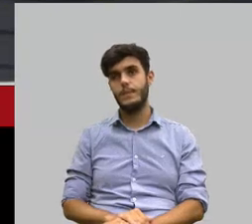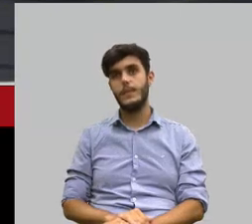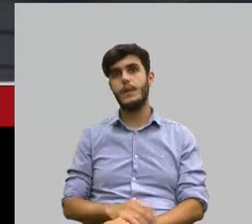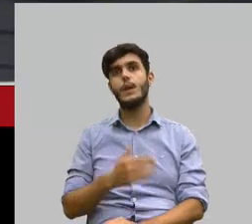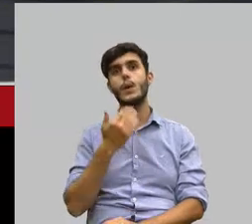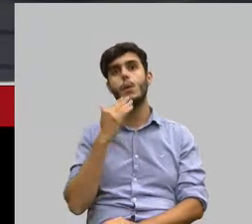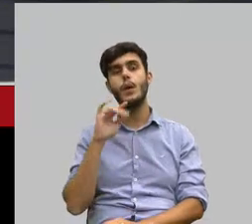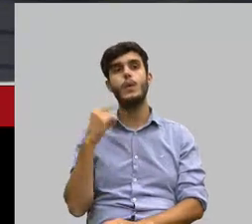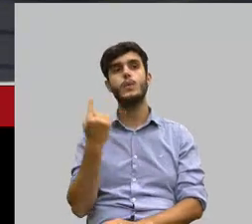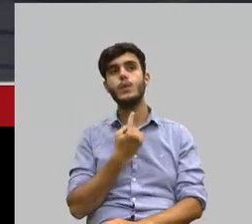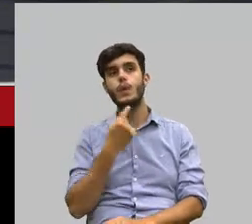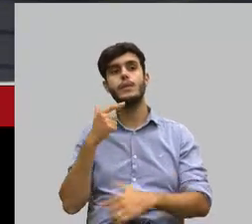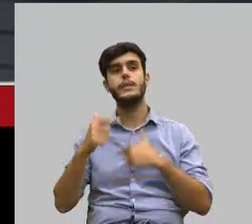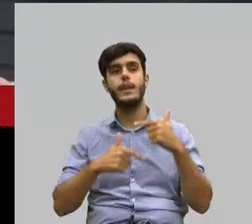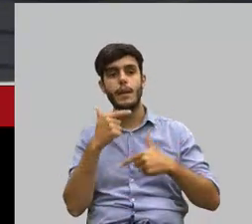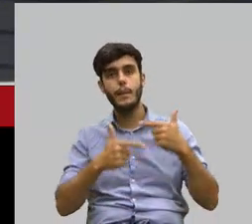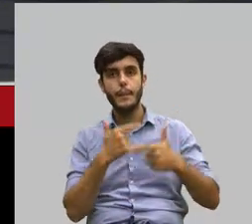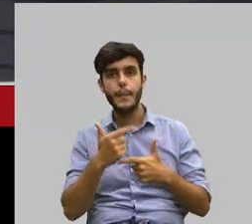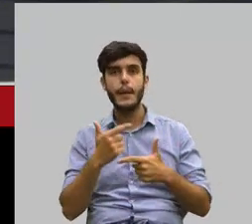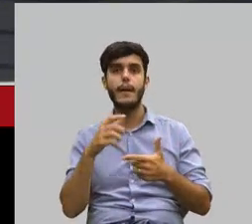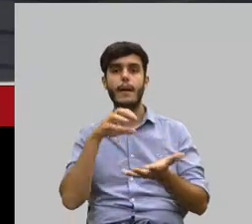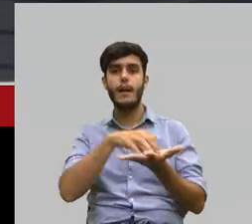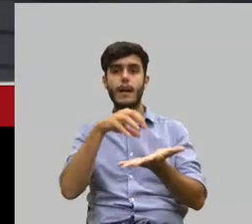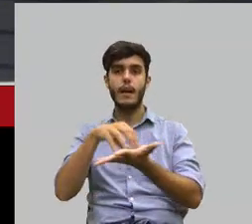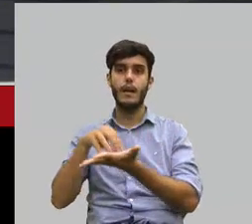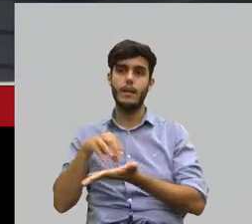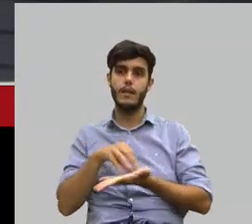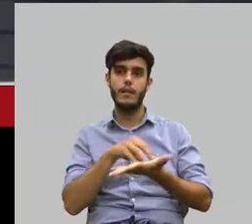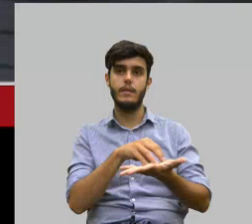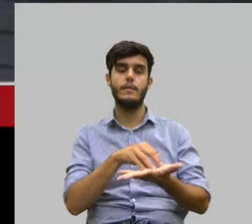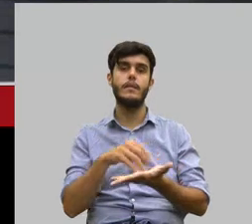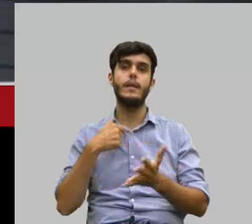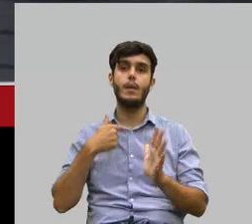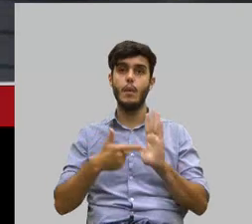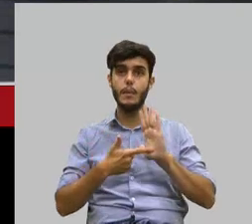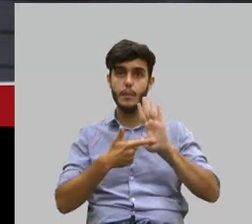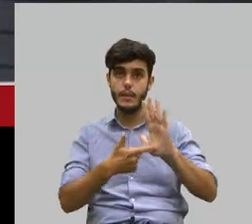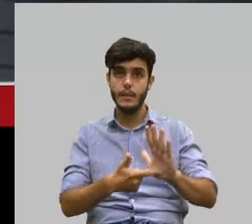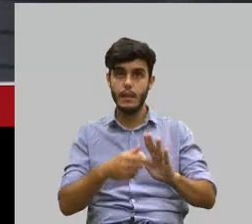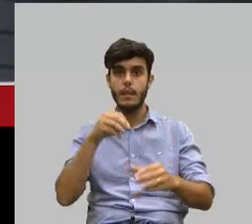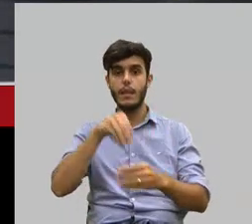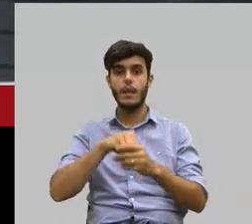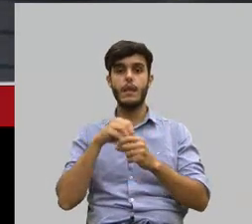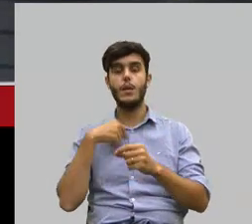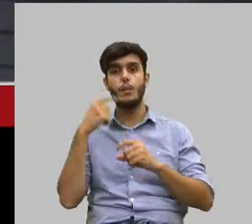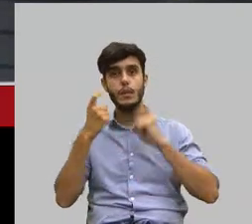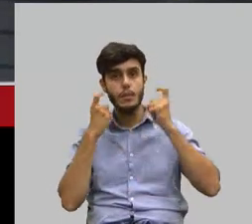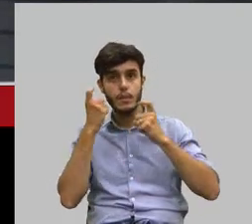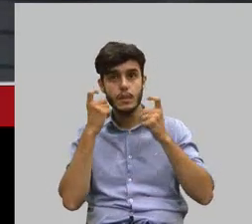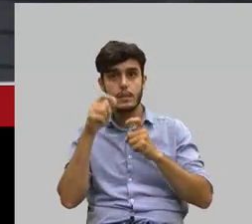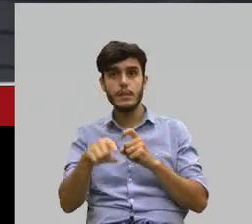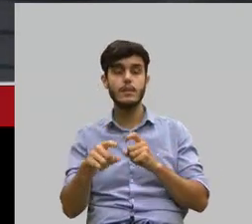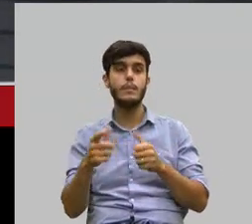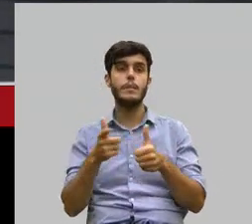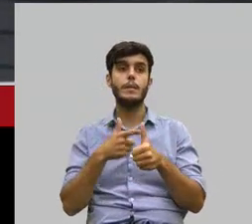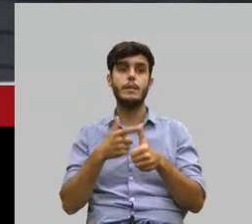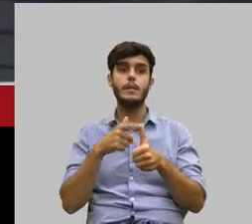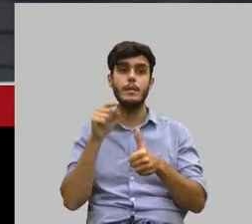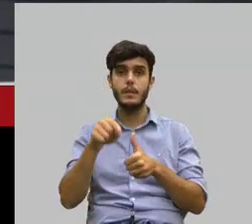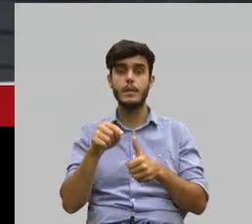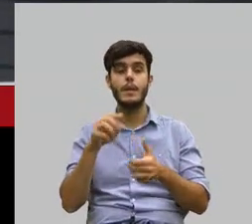quais a gente tem trabalhado como eu disse na minha apresentação eh dentro dessa preocupação primeiro é uma padronização